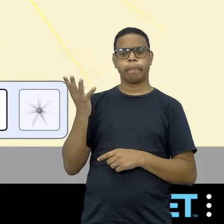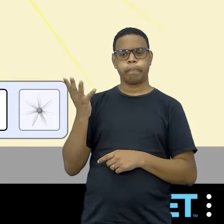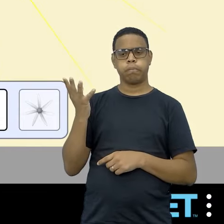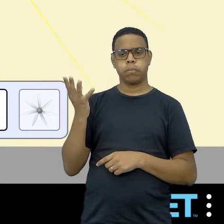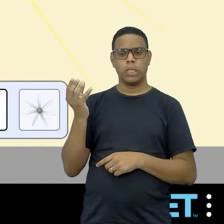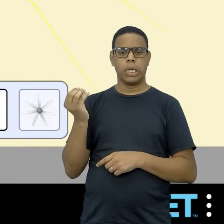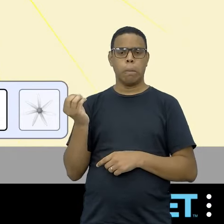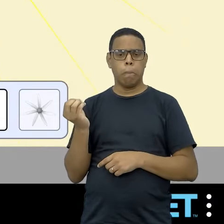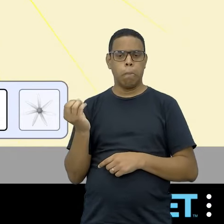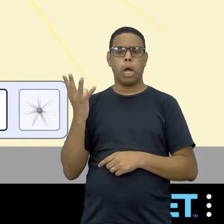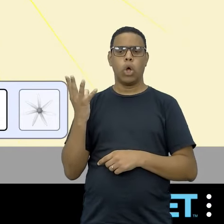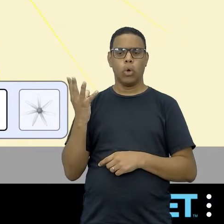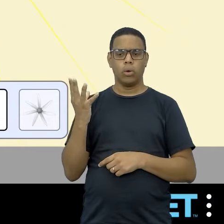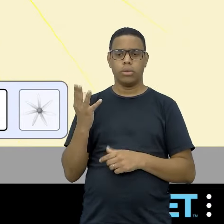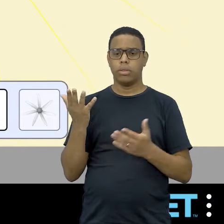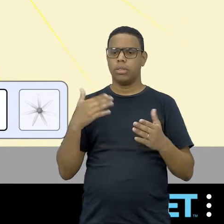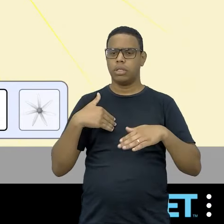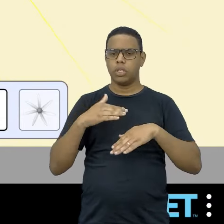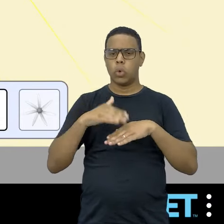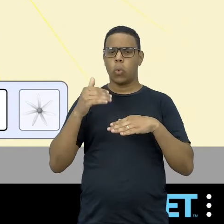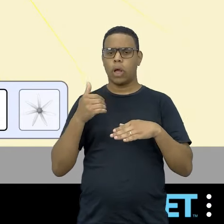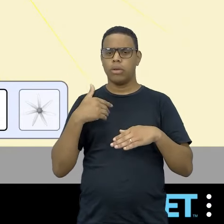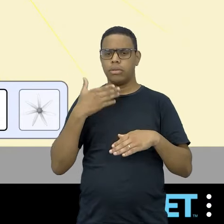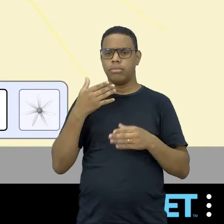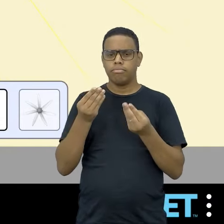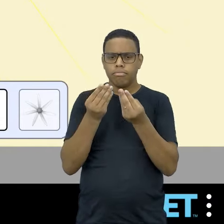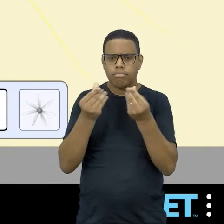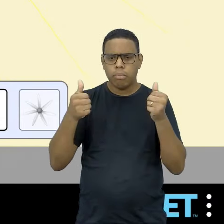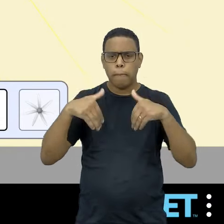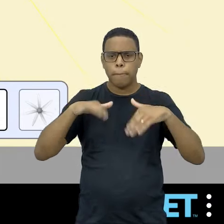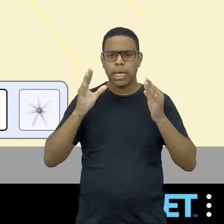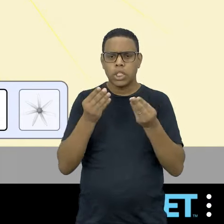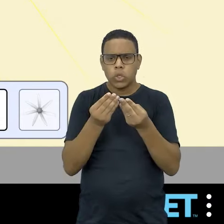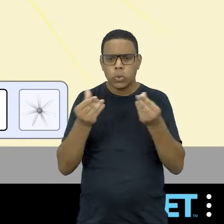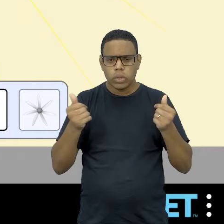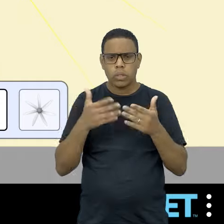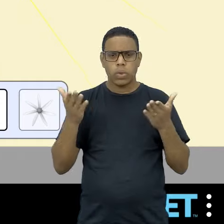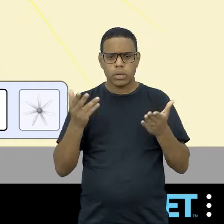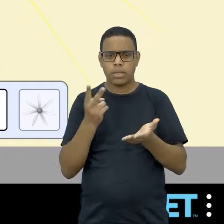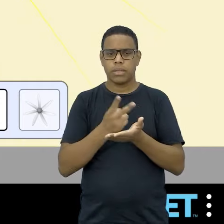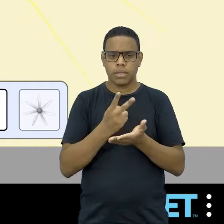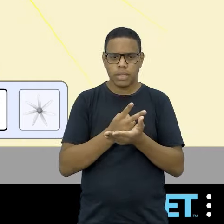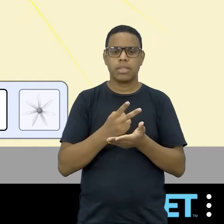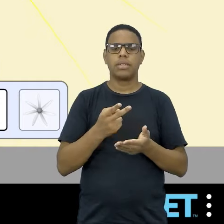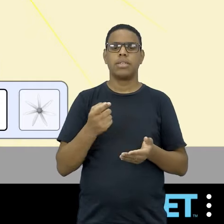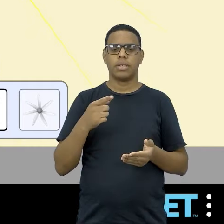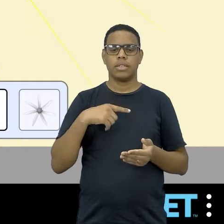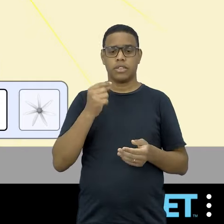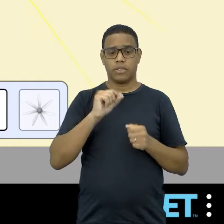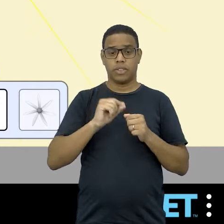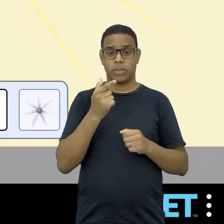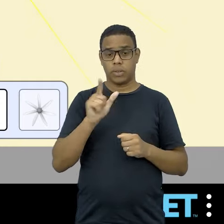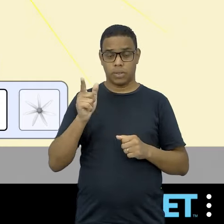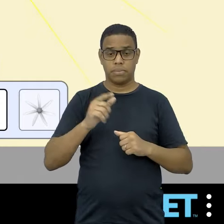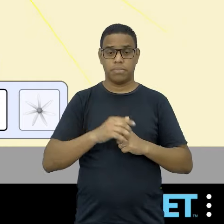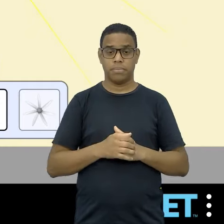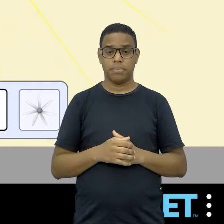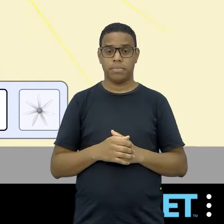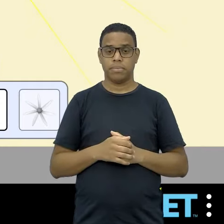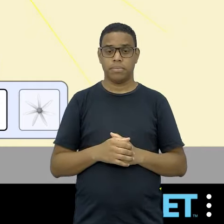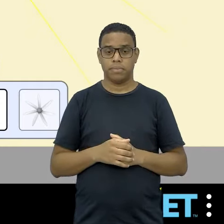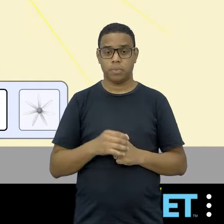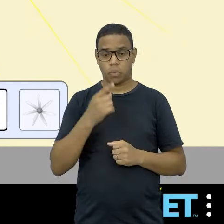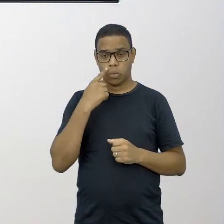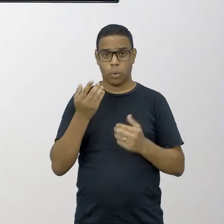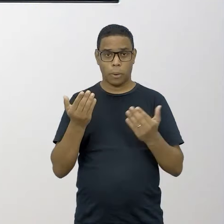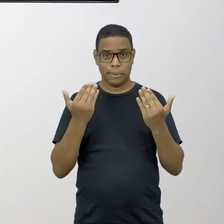gente comparar qual será que é mais eficiente aí. Mas toda vez tem que alimentar o menino. Vamos fazer uma outra coisa então? Volta aqui para